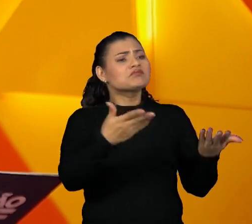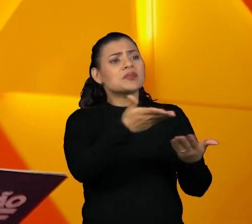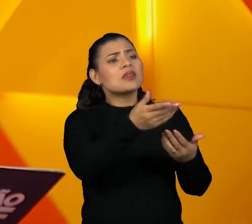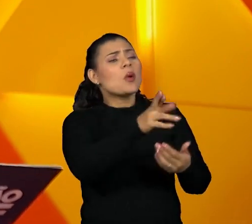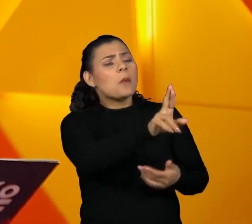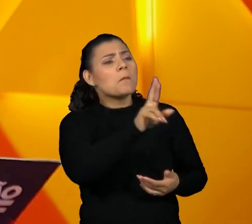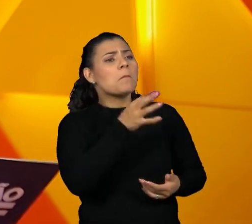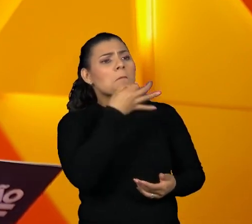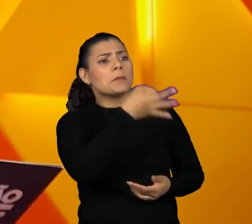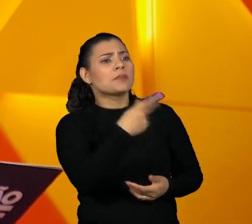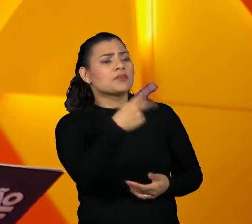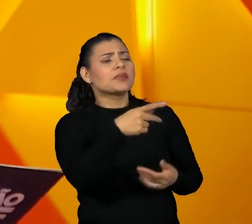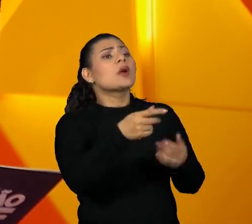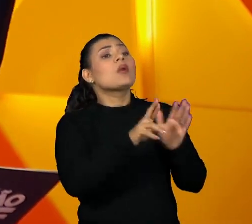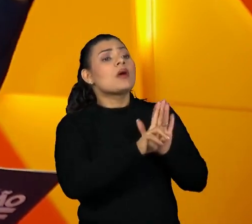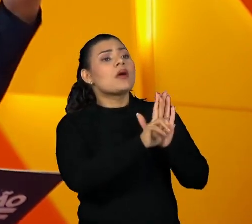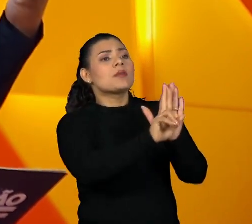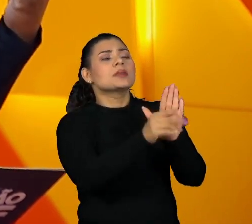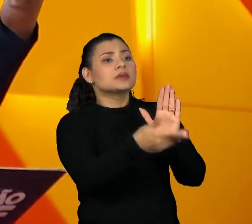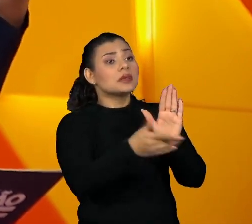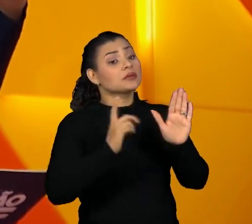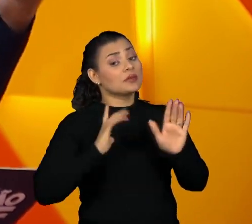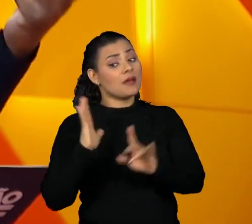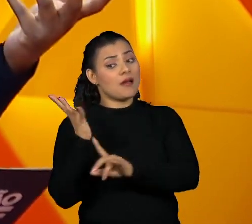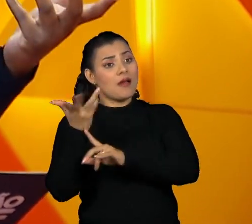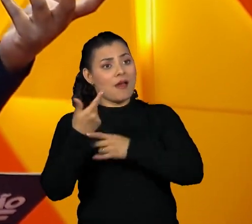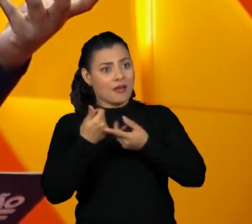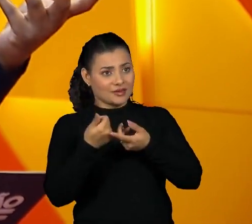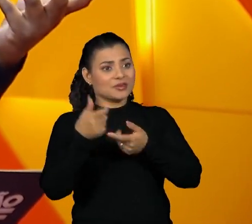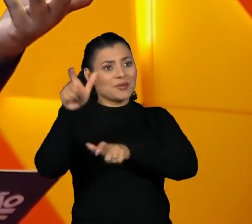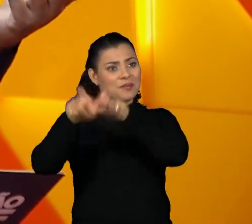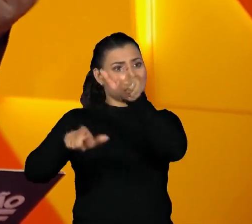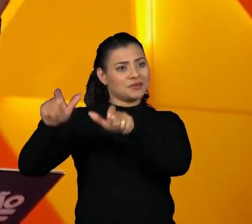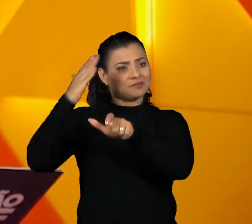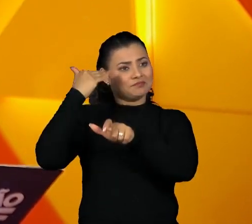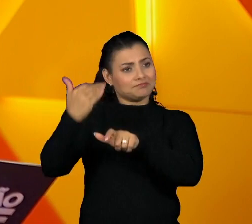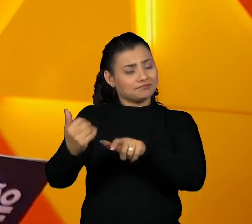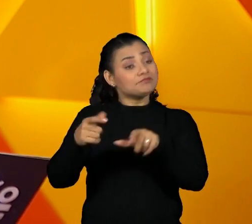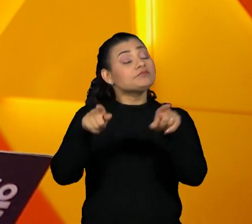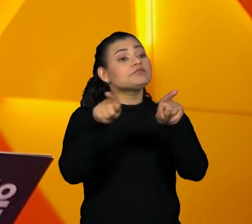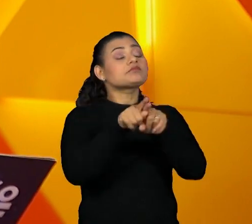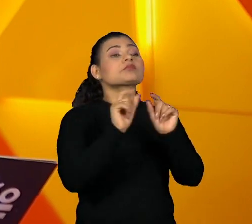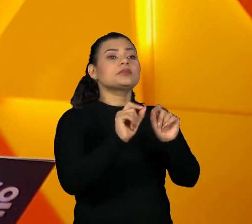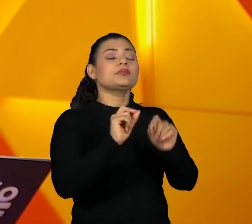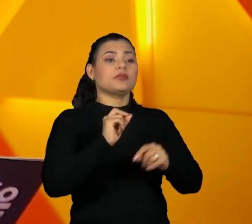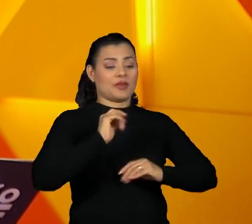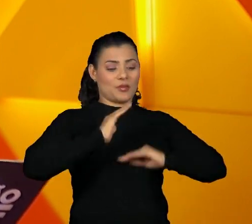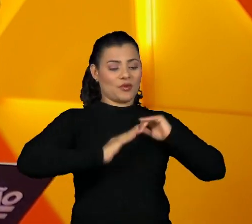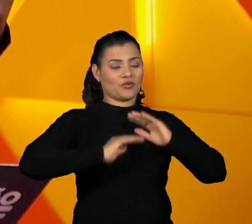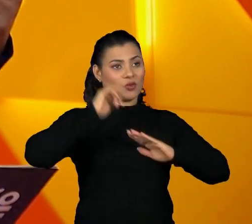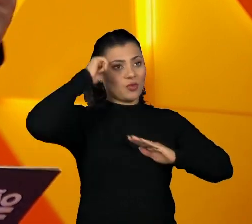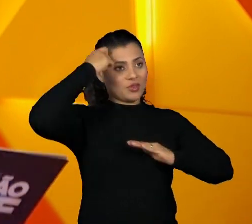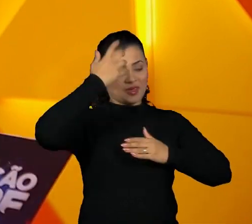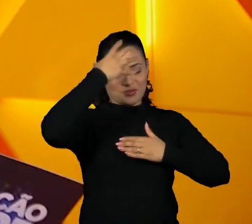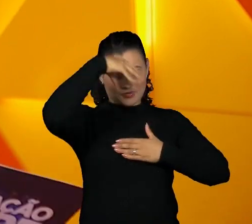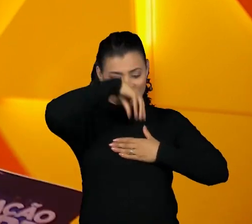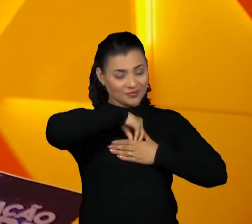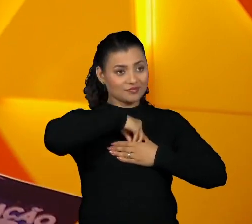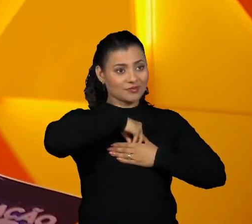representatividade, não só de nós termos essa arte dessas personalidades, mas para esse artista negro que muitas